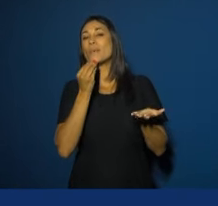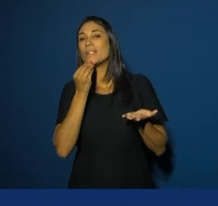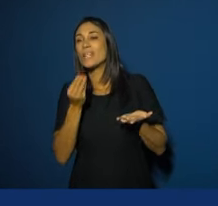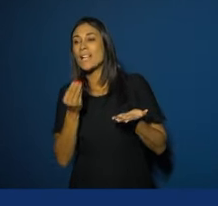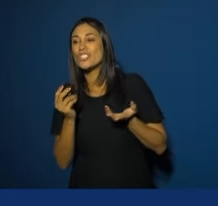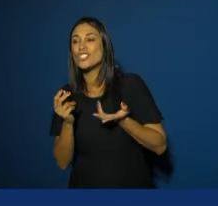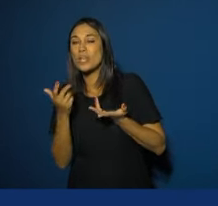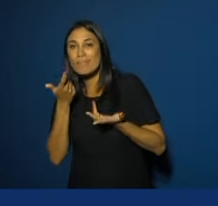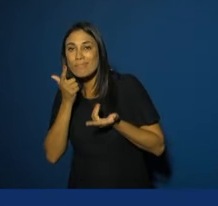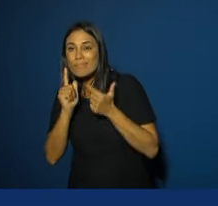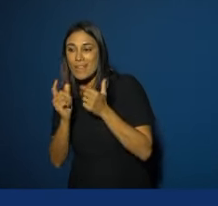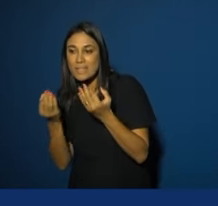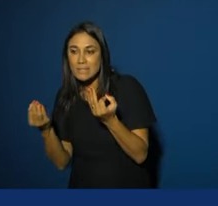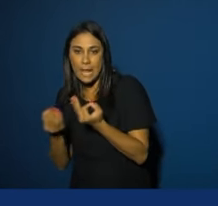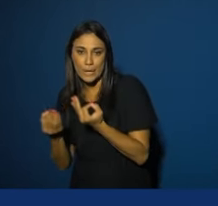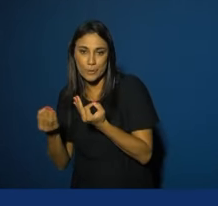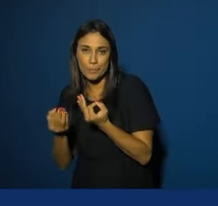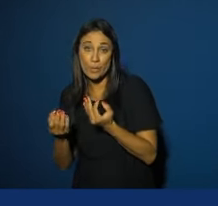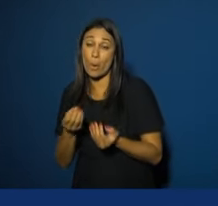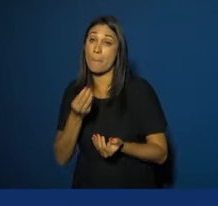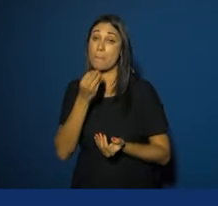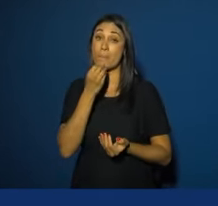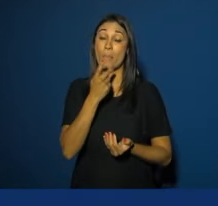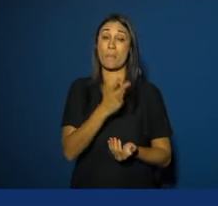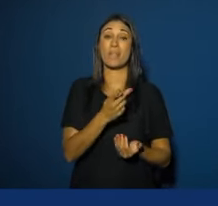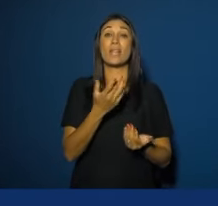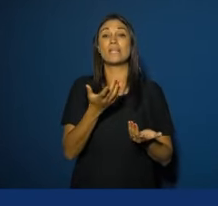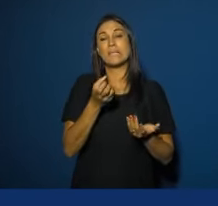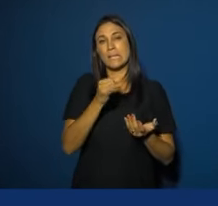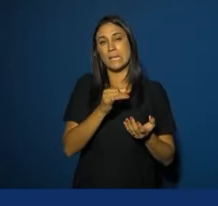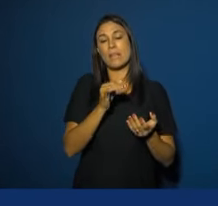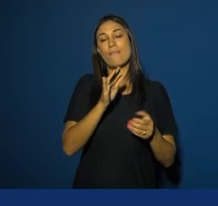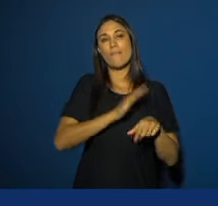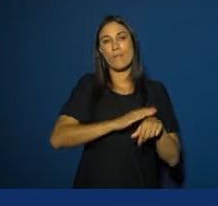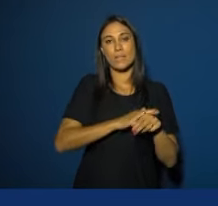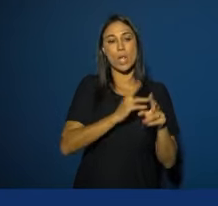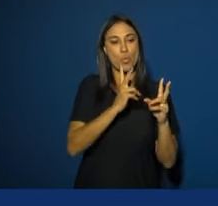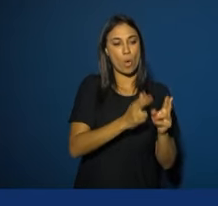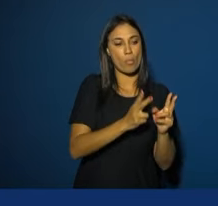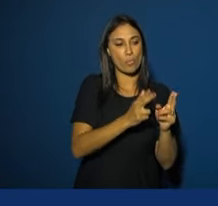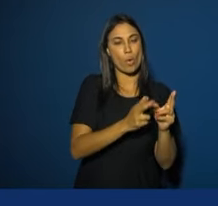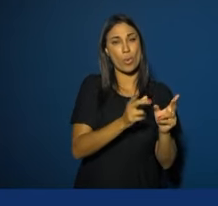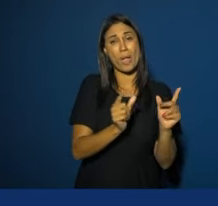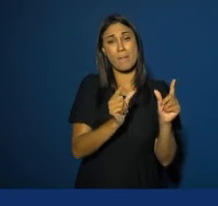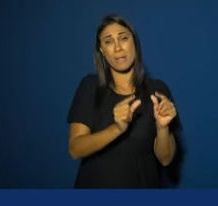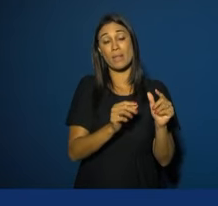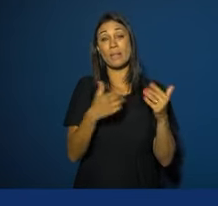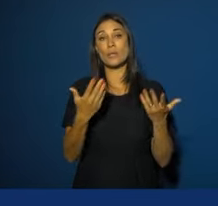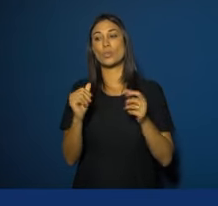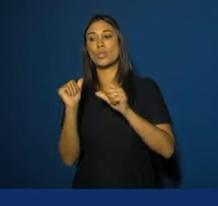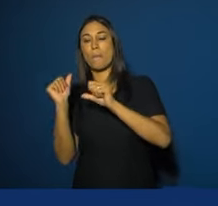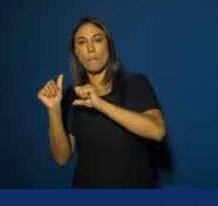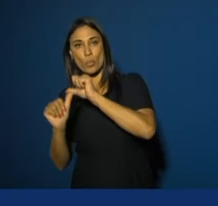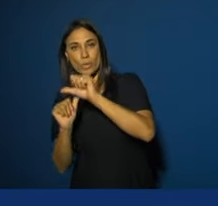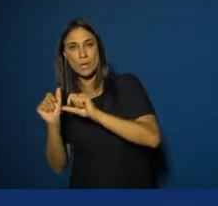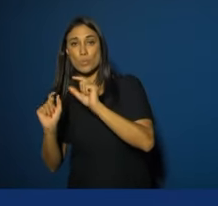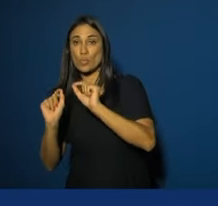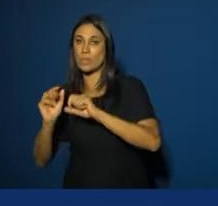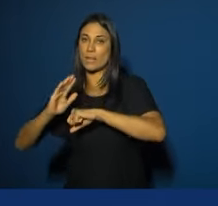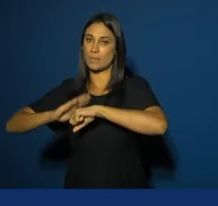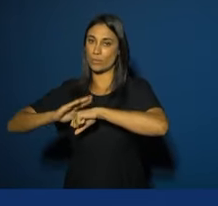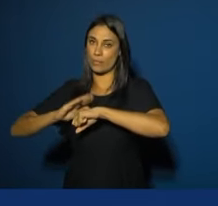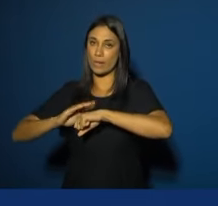dar certo a probabilidade de dar certo você fazendo a mesma coisa é muito pequena então nós alteramos o que tava sendo